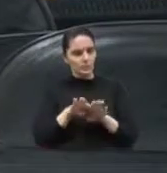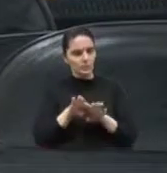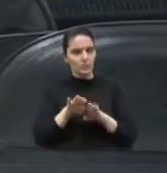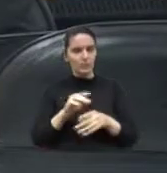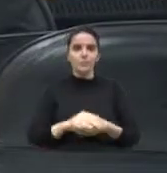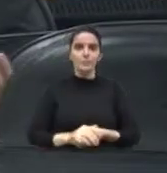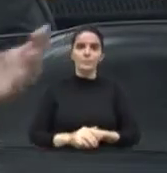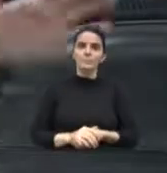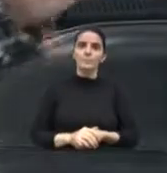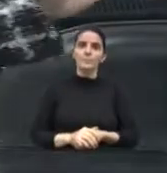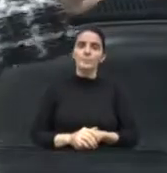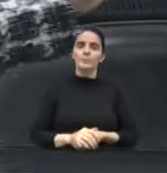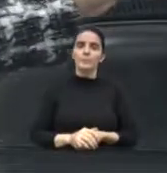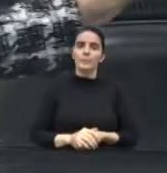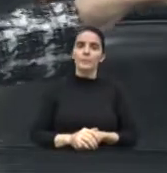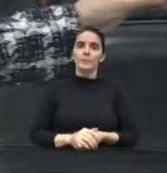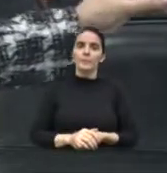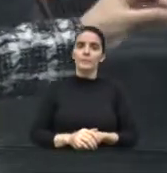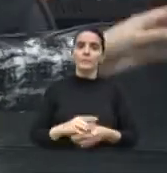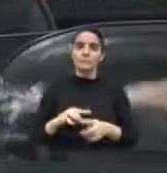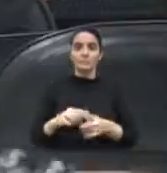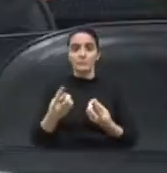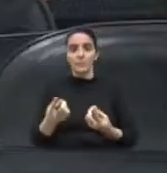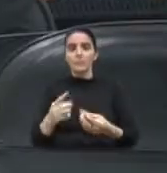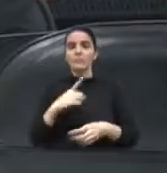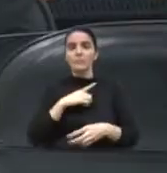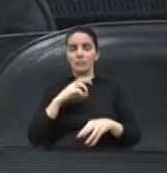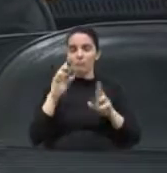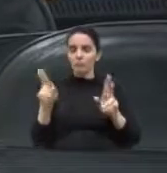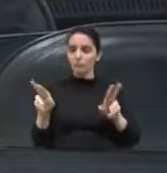mas tenho divergências